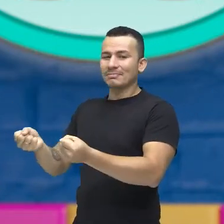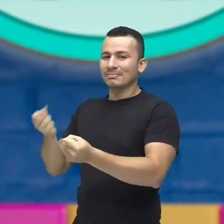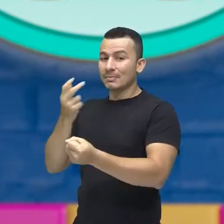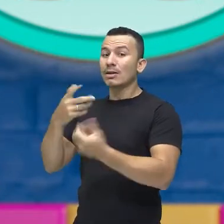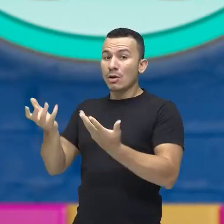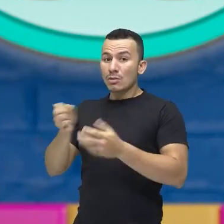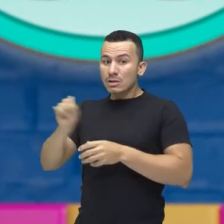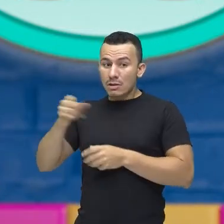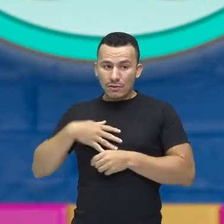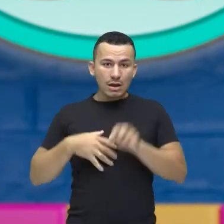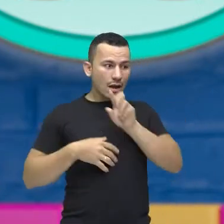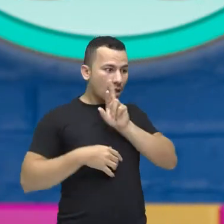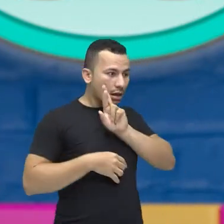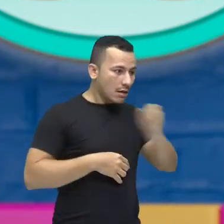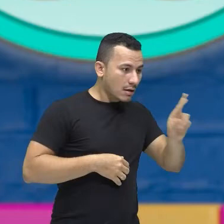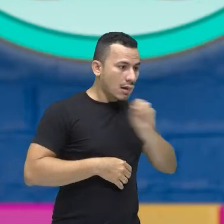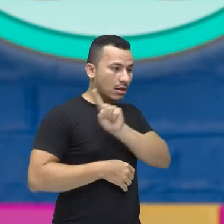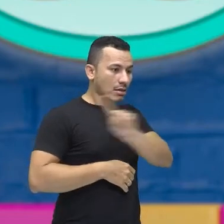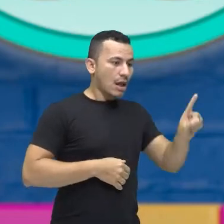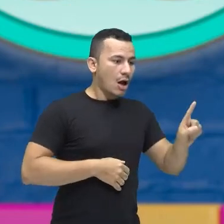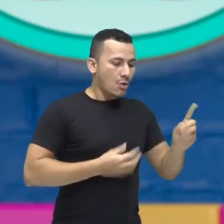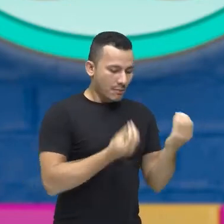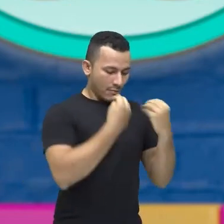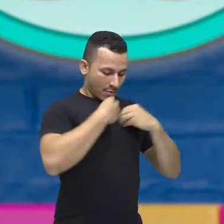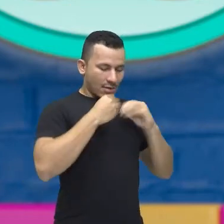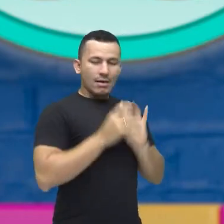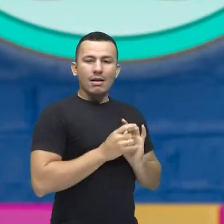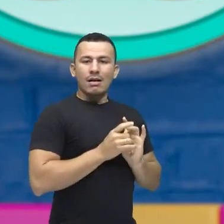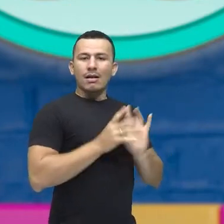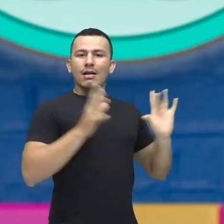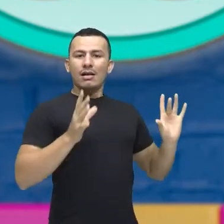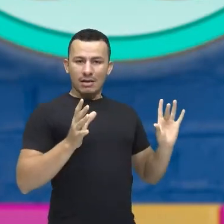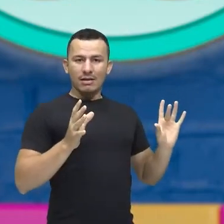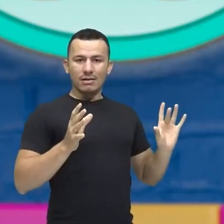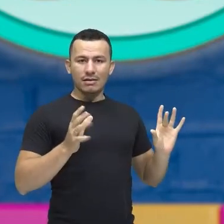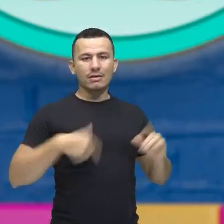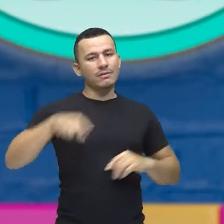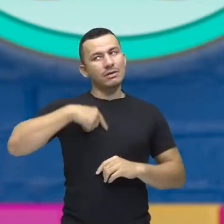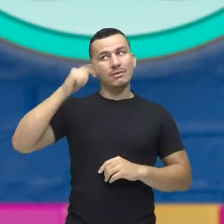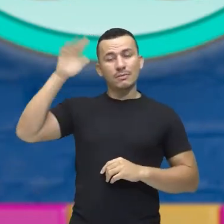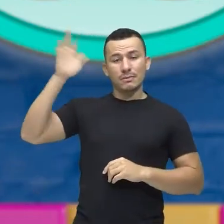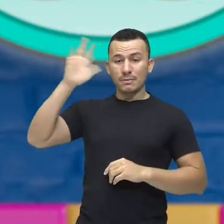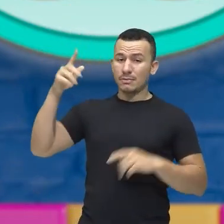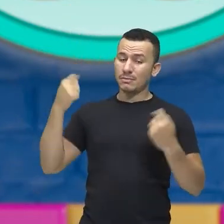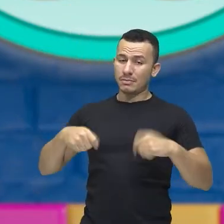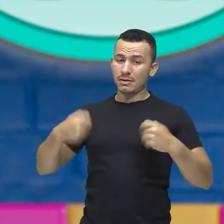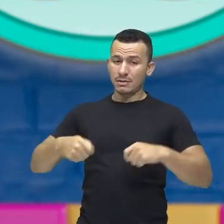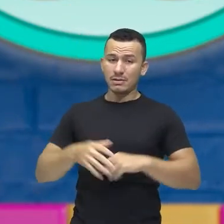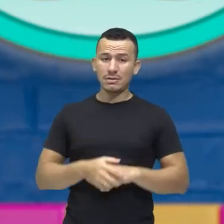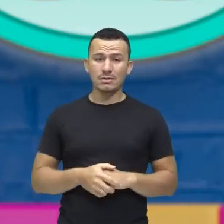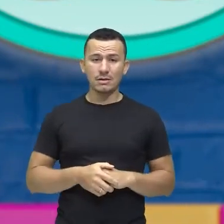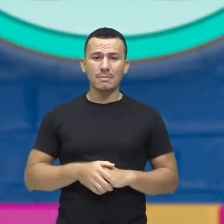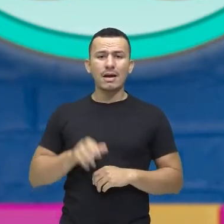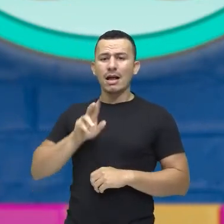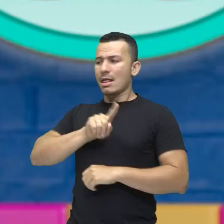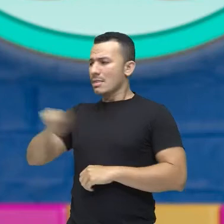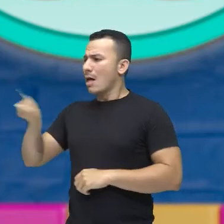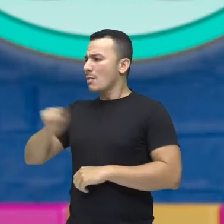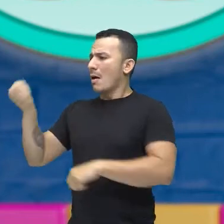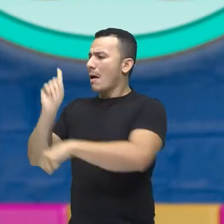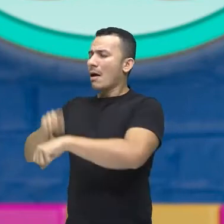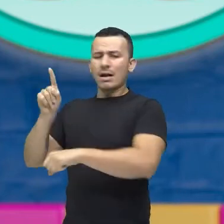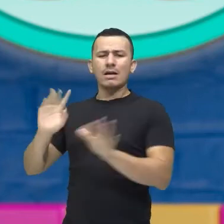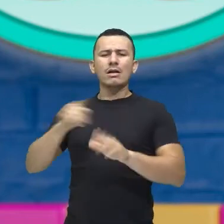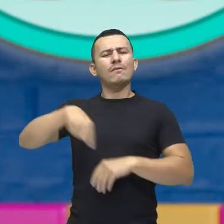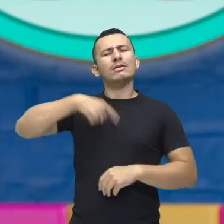mim. Quando o sim para o outro significa um não para você, reflita sobre. Não vou dizer nem que é para tu dizer não para o outro de cara,